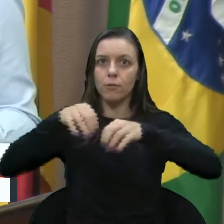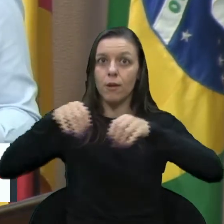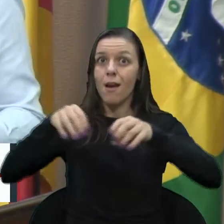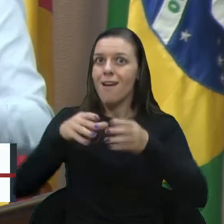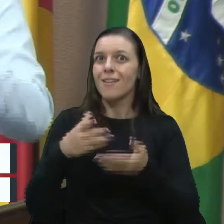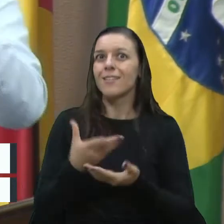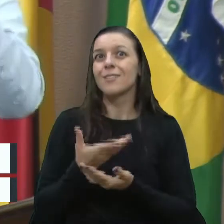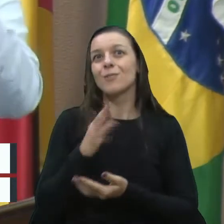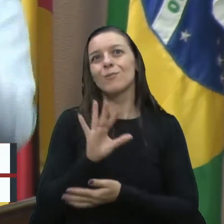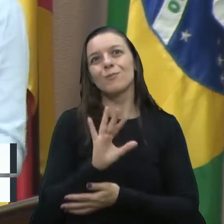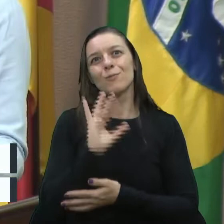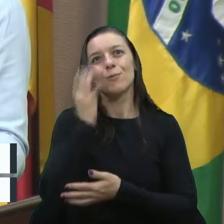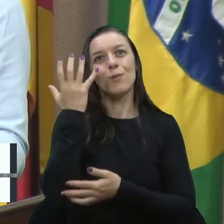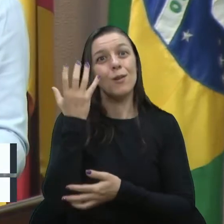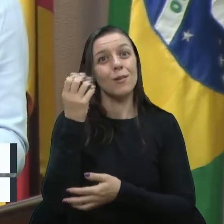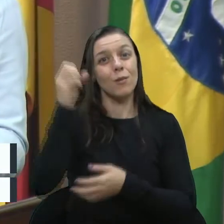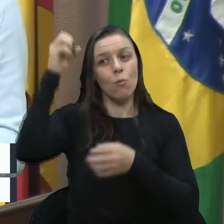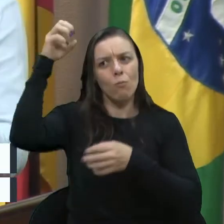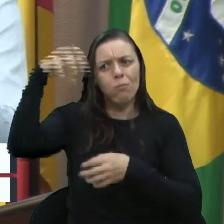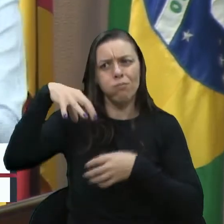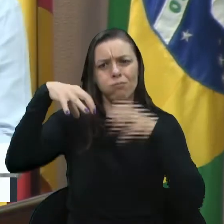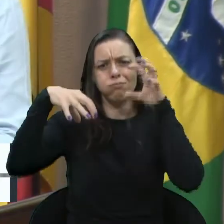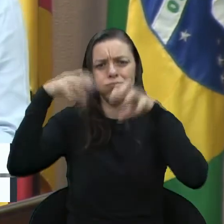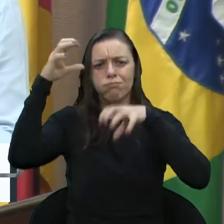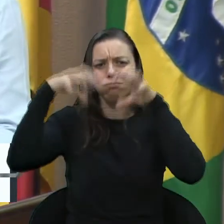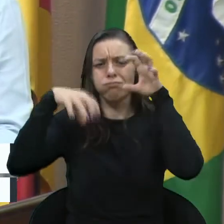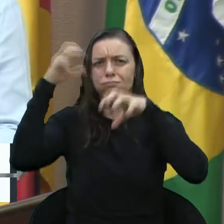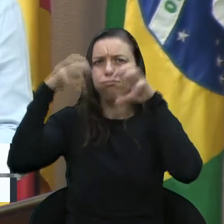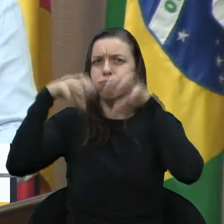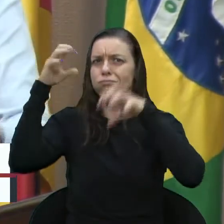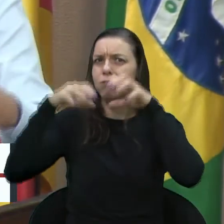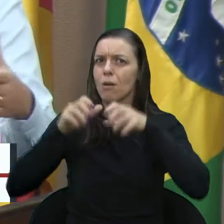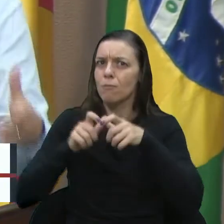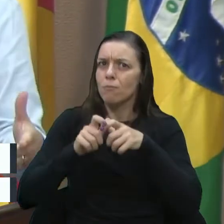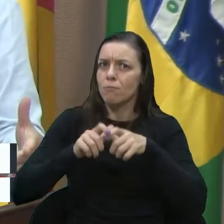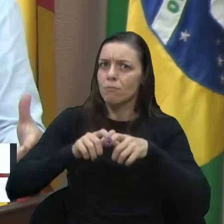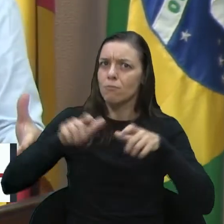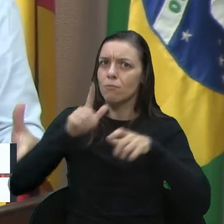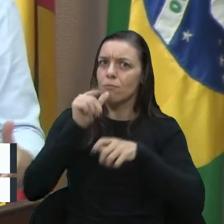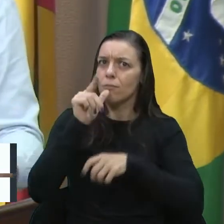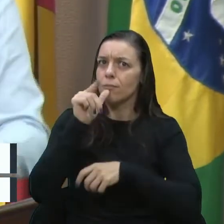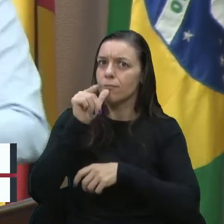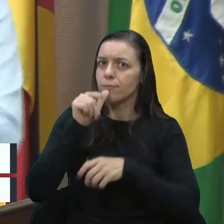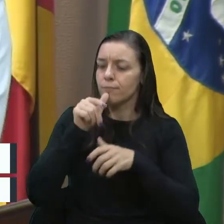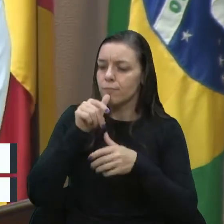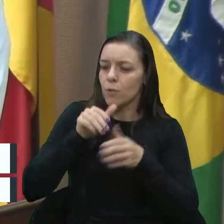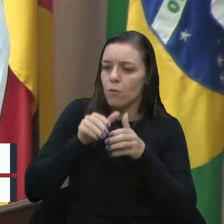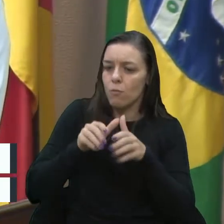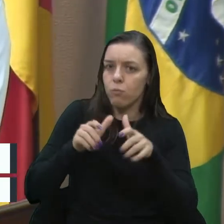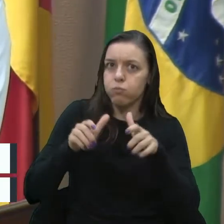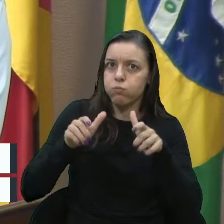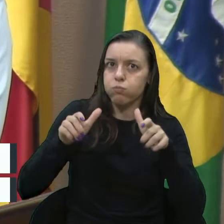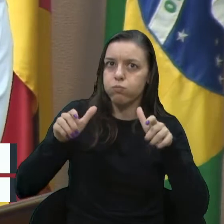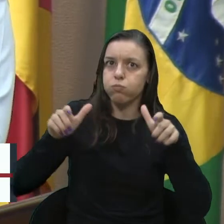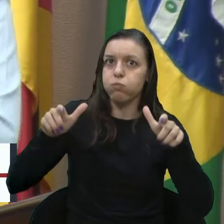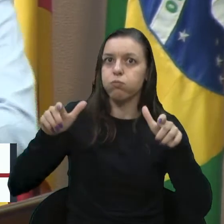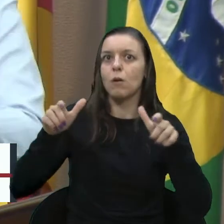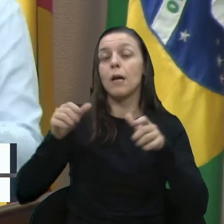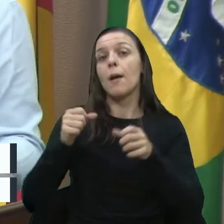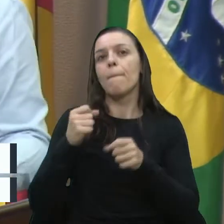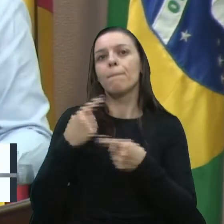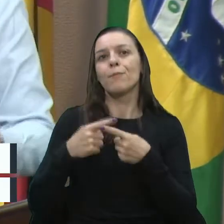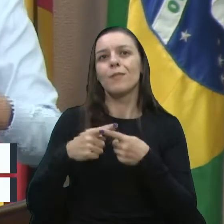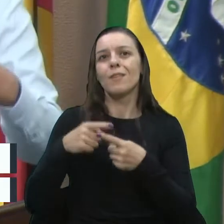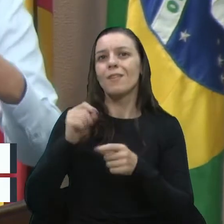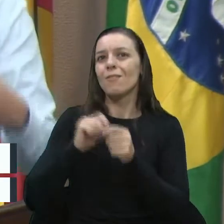ou não, quando vem essas fortes chuvas, acabam com que estas pessoas, infelizmente, por fazerem construções